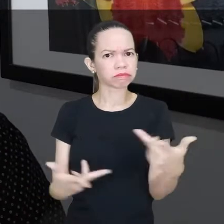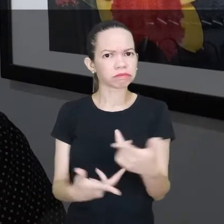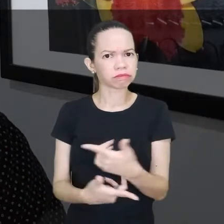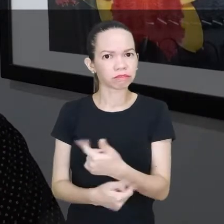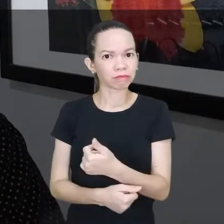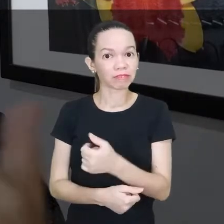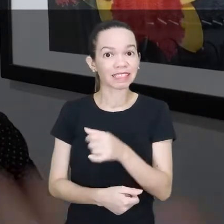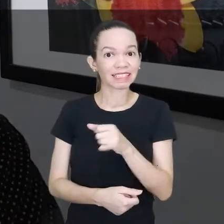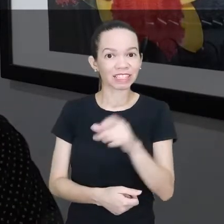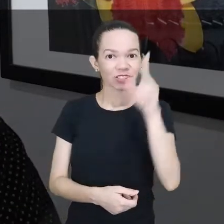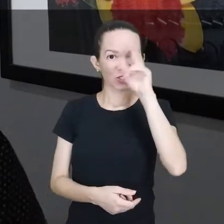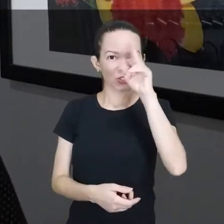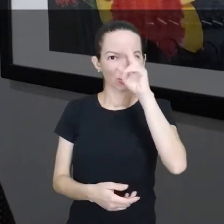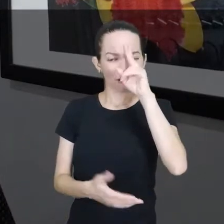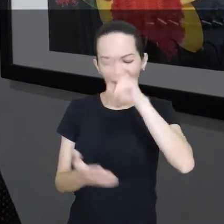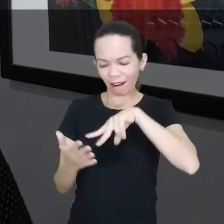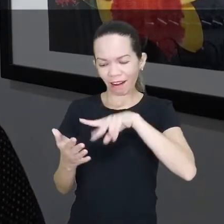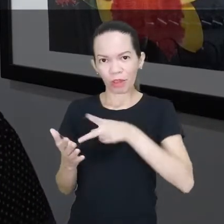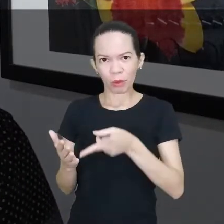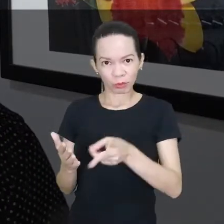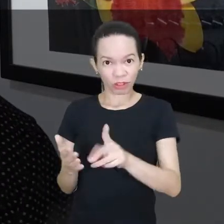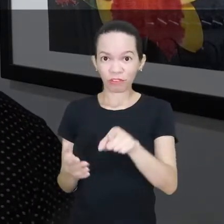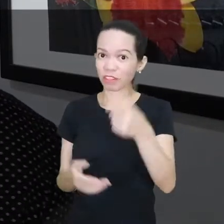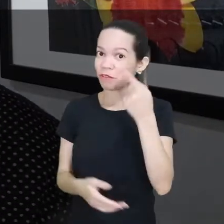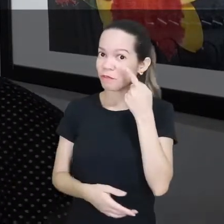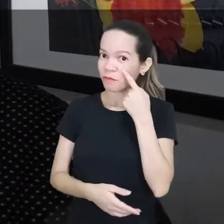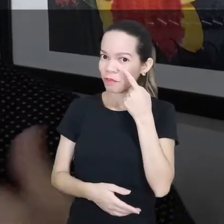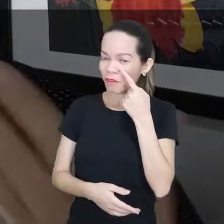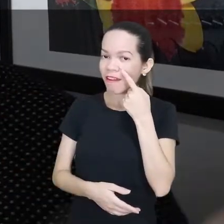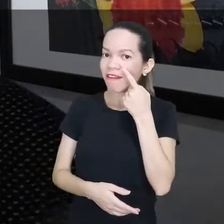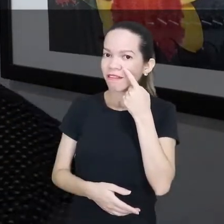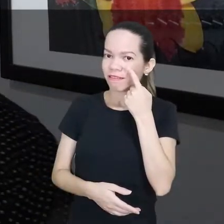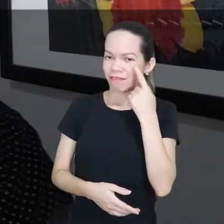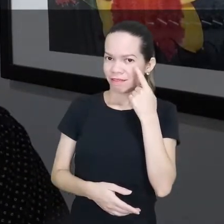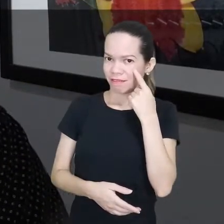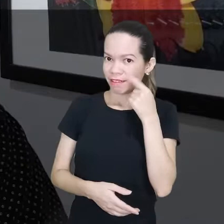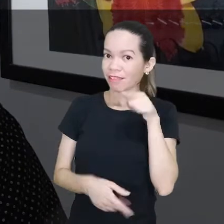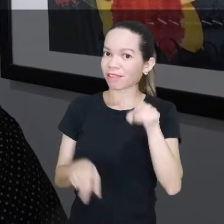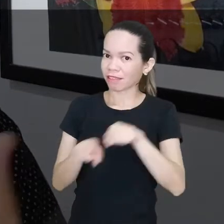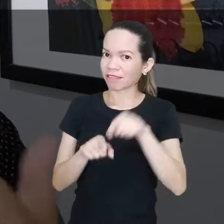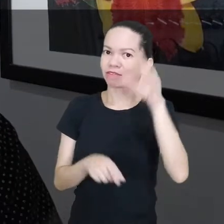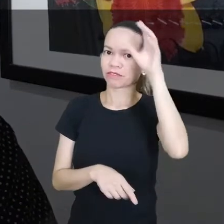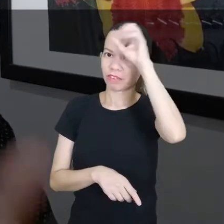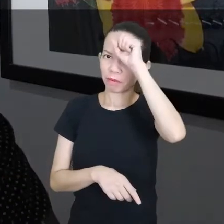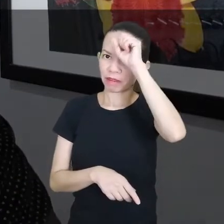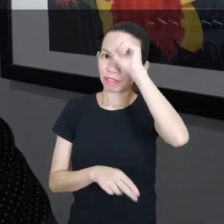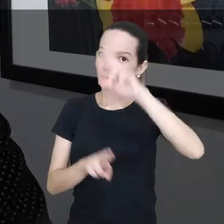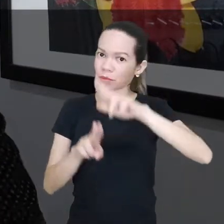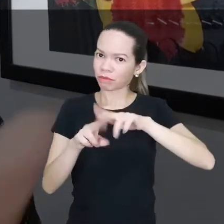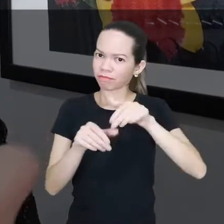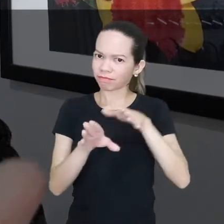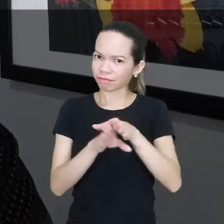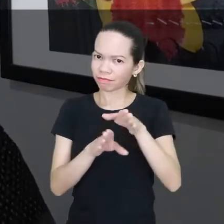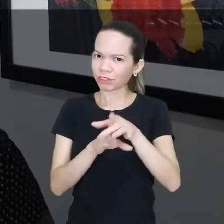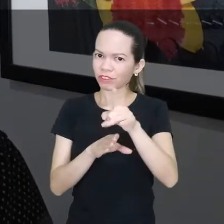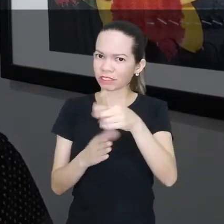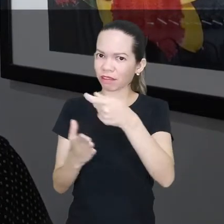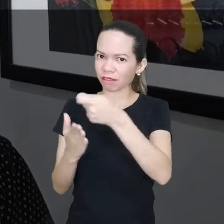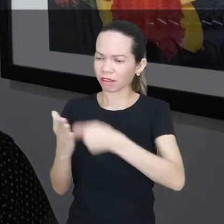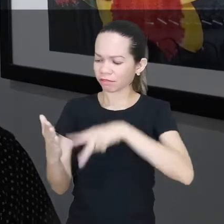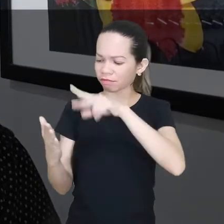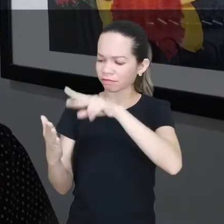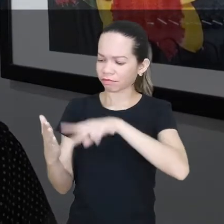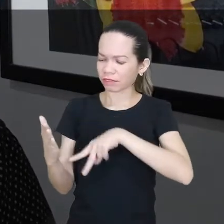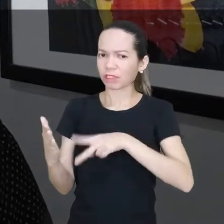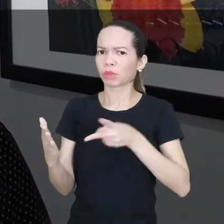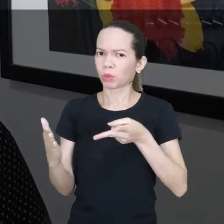extraordinária. Se eu continuar a história, você verá e ouvirá e aprenderá. Eu recomendo a você a